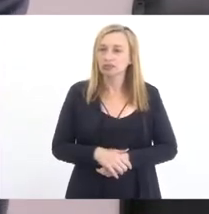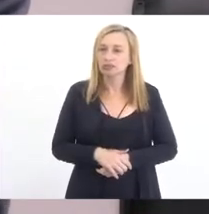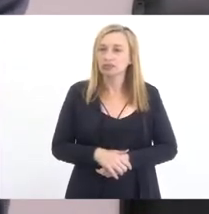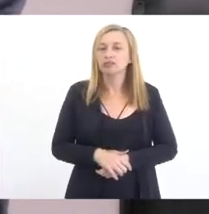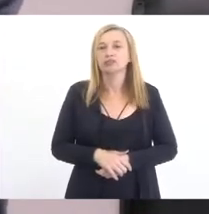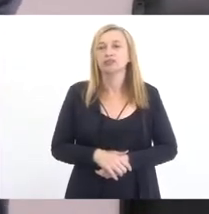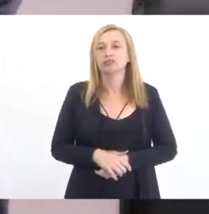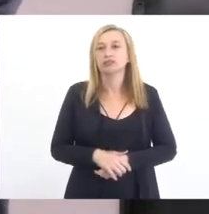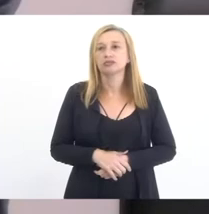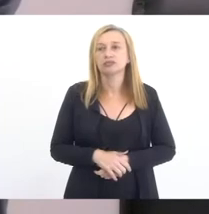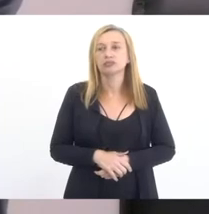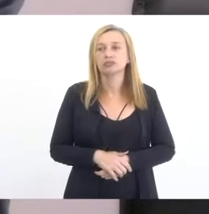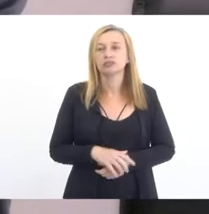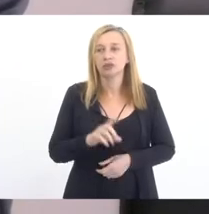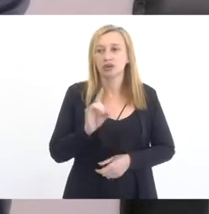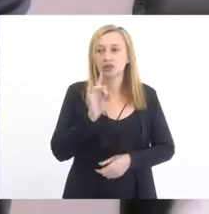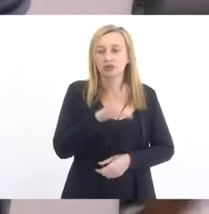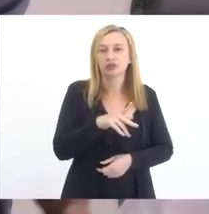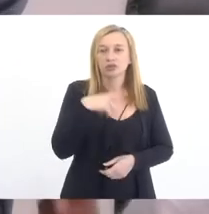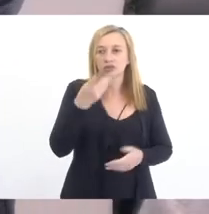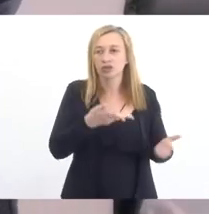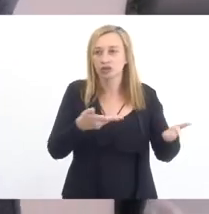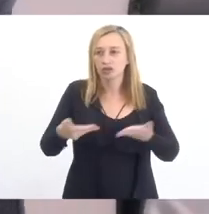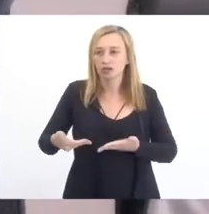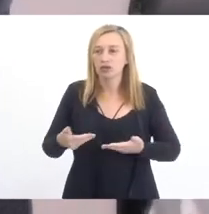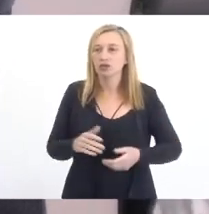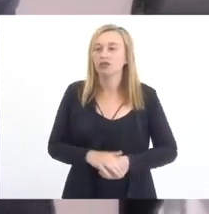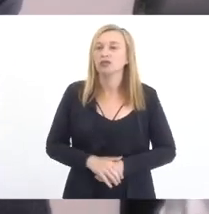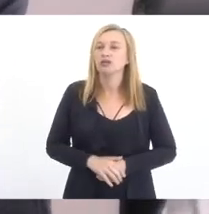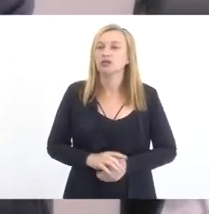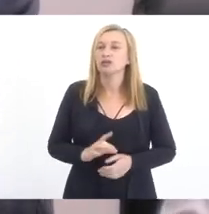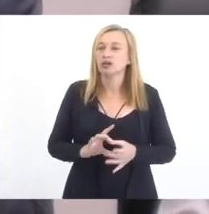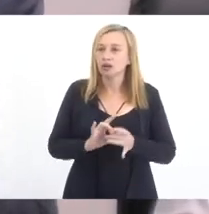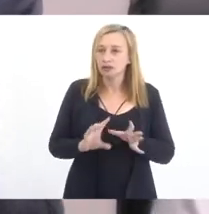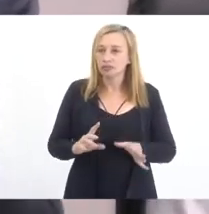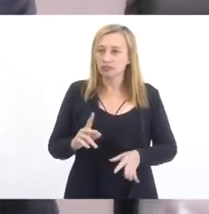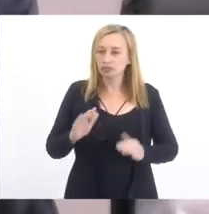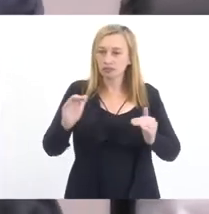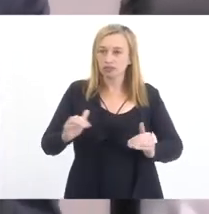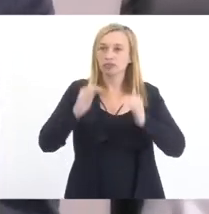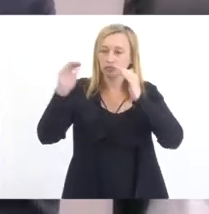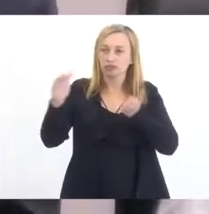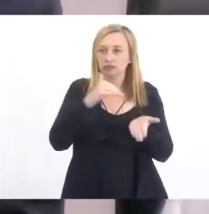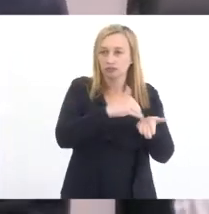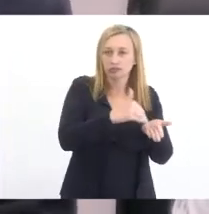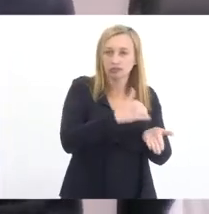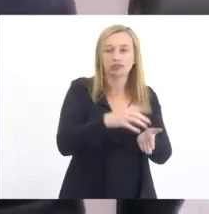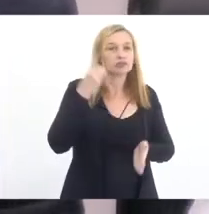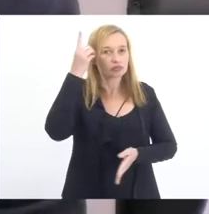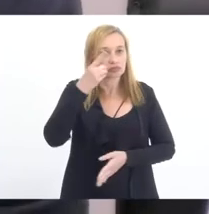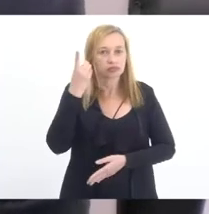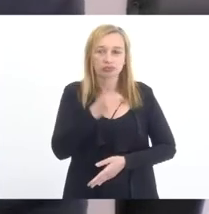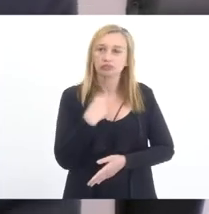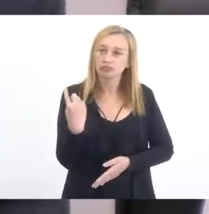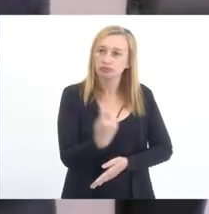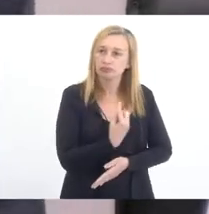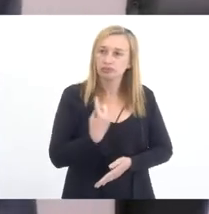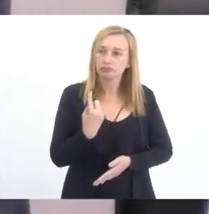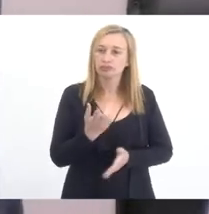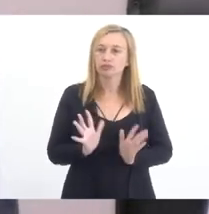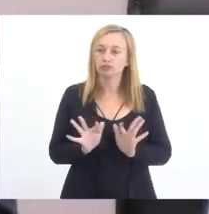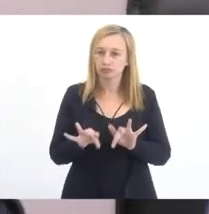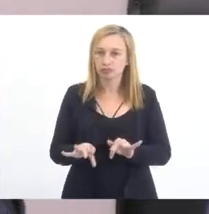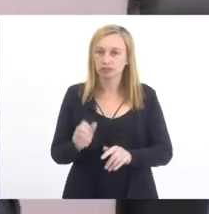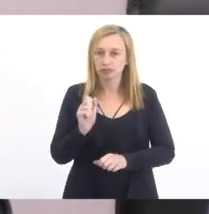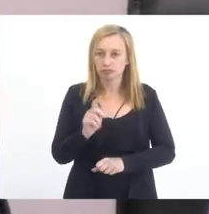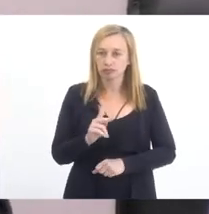E aí vou passar, né, a última fala dos convidados. Aí vou passar para a subsecretaria, para os deputados, para a gente conseguir fechar.